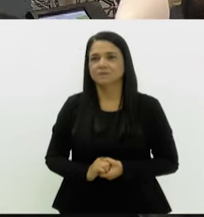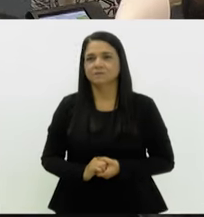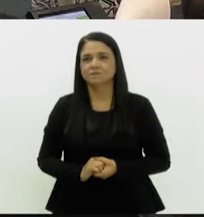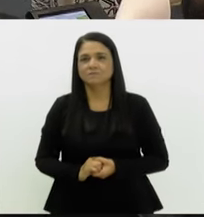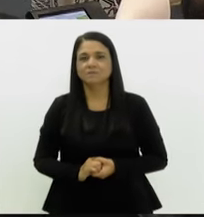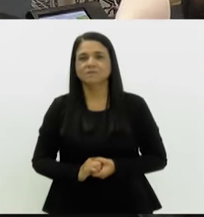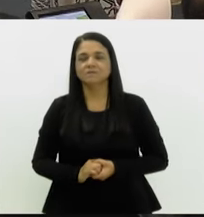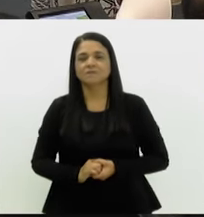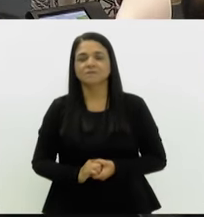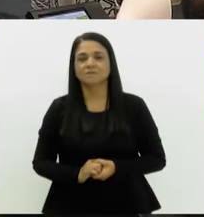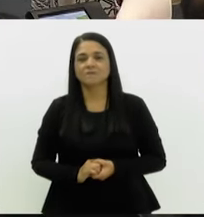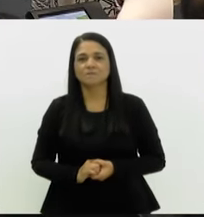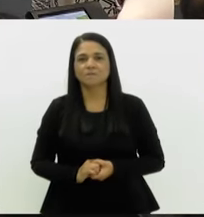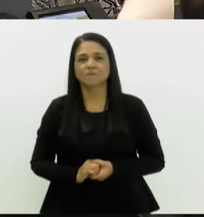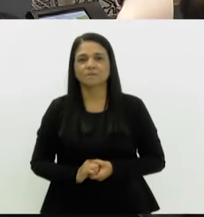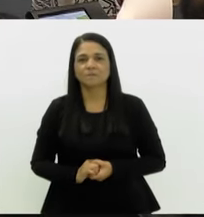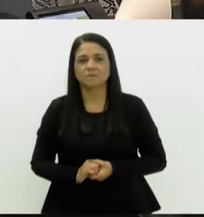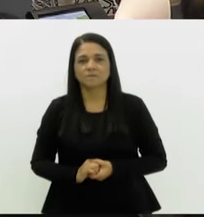Vamos lá.